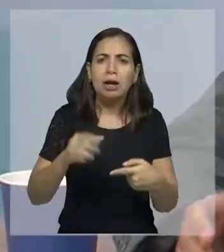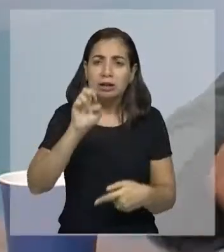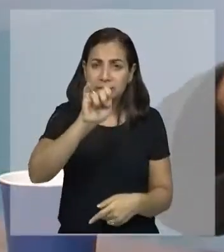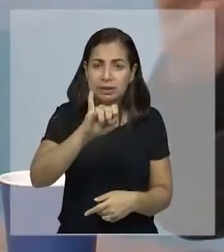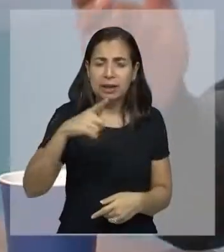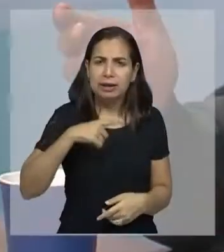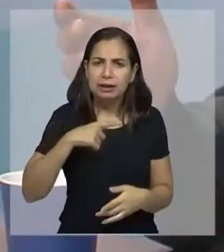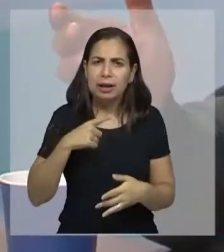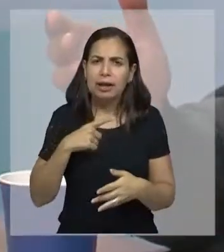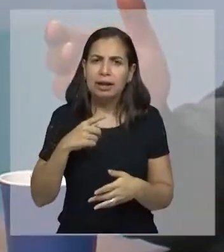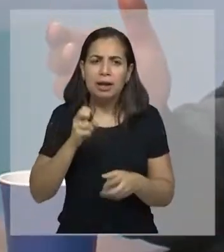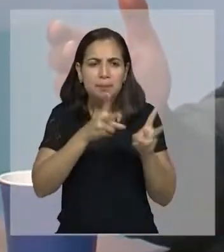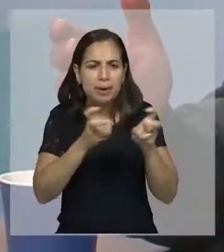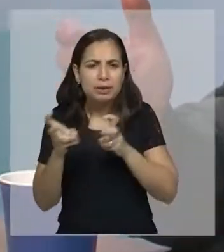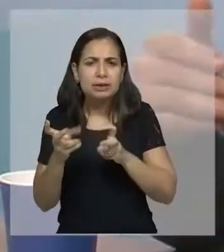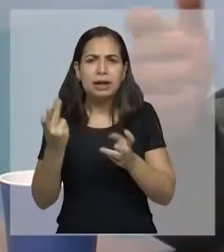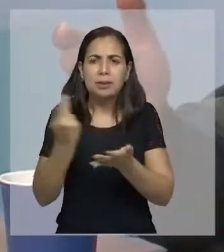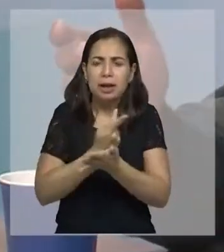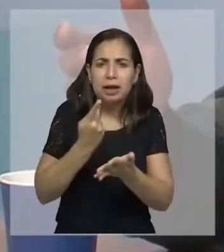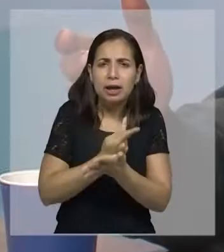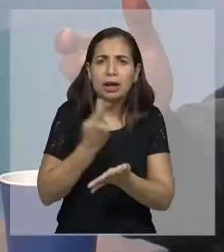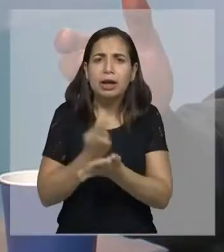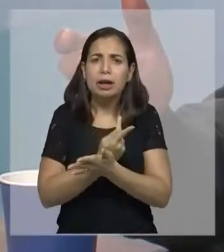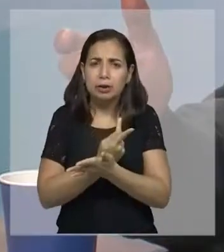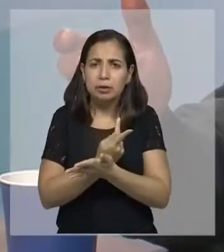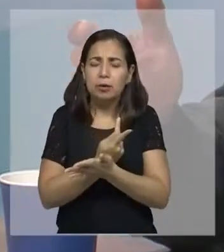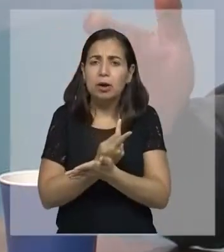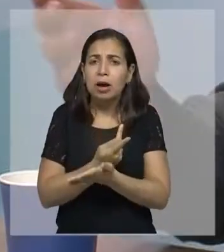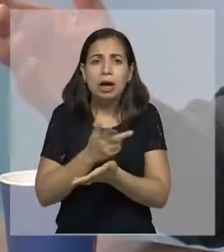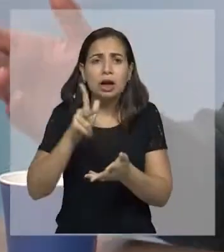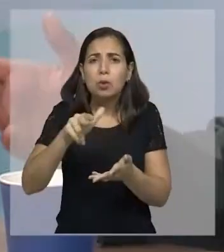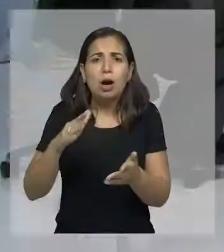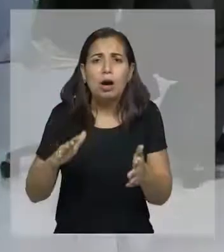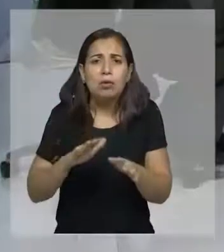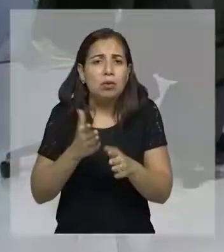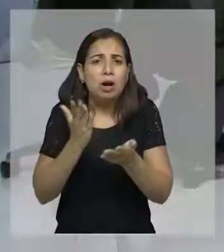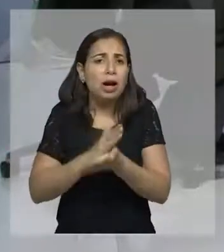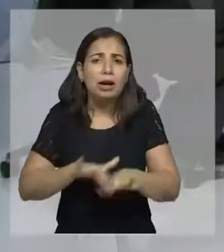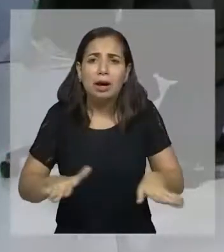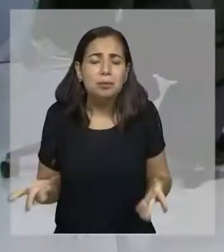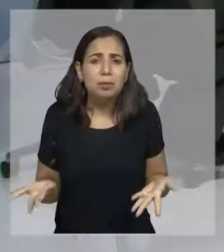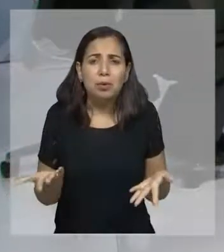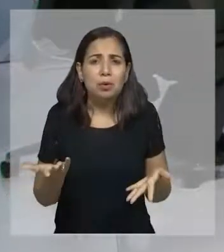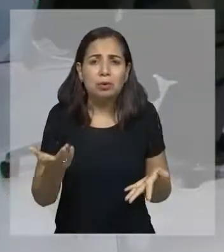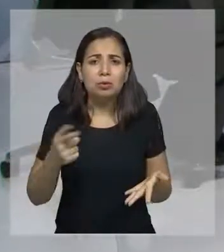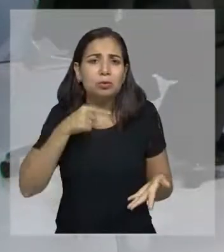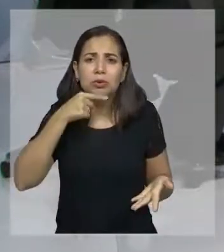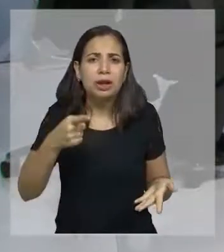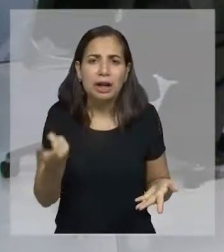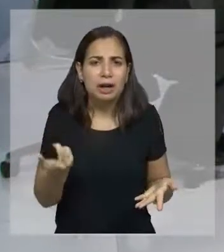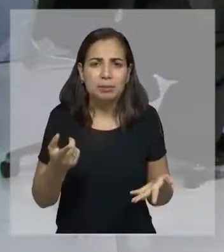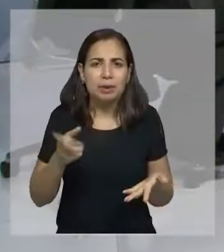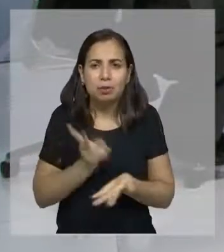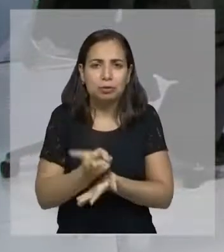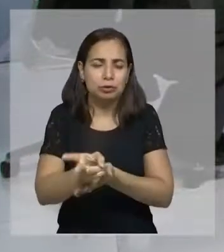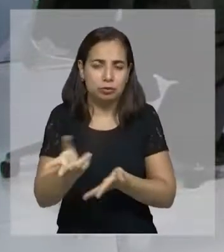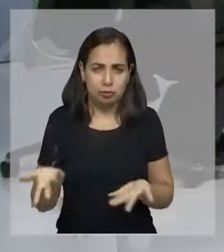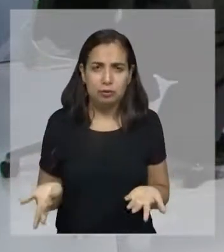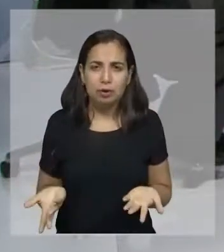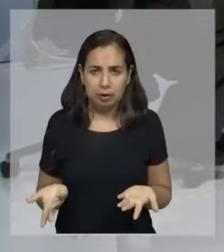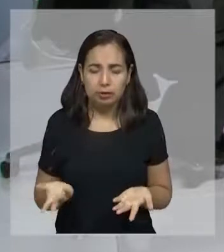são seculares, se esgotou. Esgotou completamente, né? Se permite, Pois não. eu acho que está faltando também no